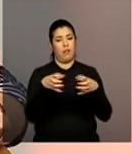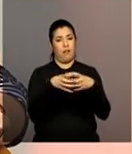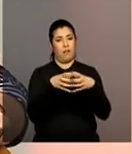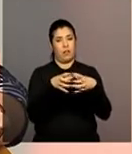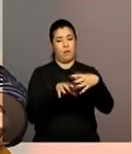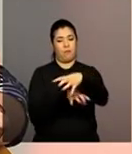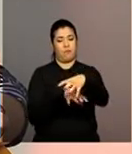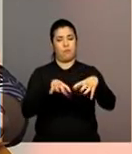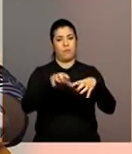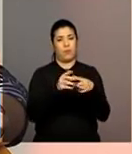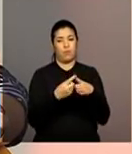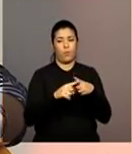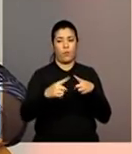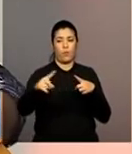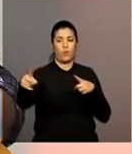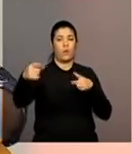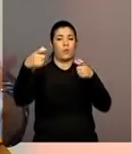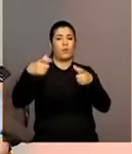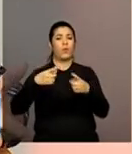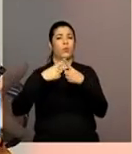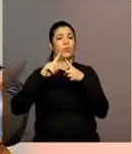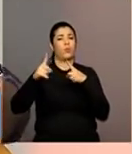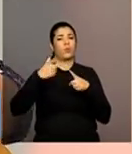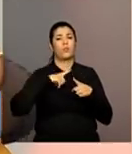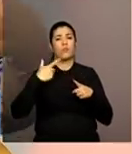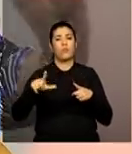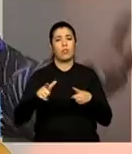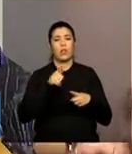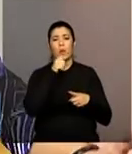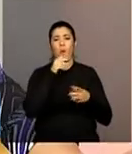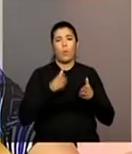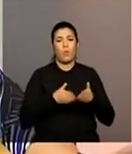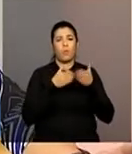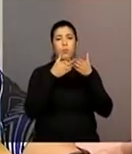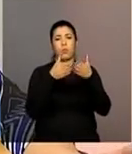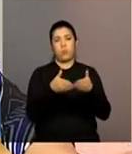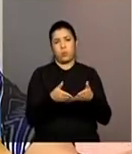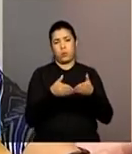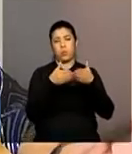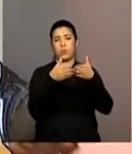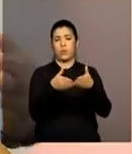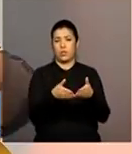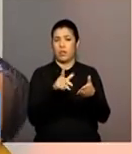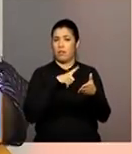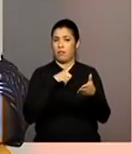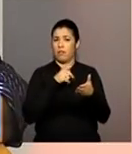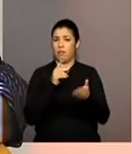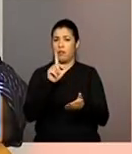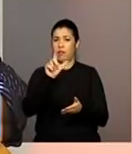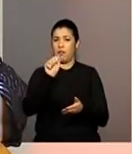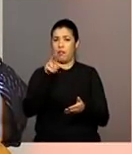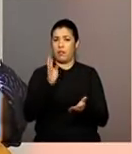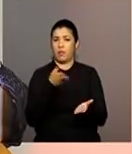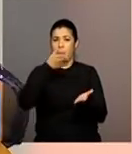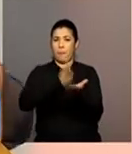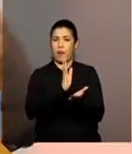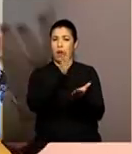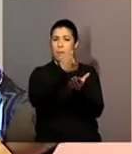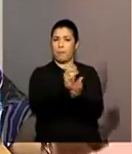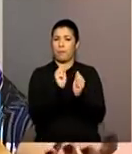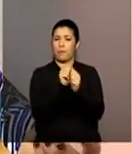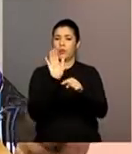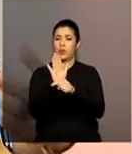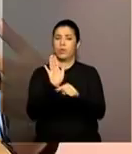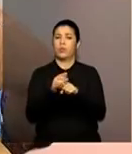eh em áreas que não são fluviais que fluviais a gente responde com as lanchas né e preciso de